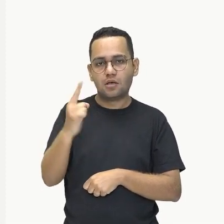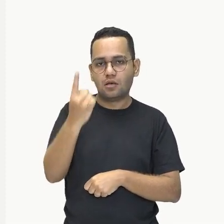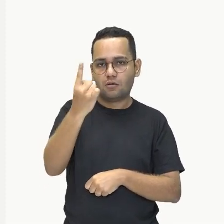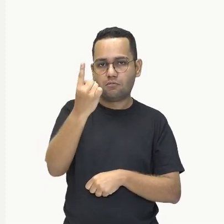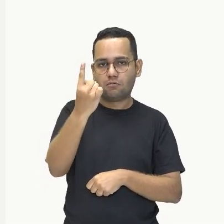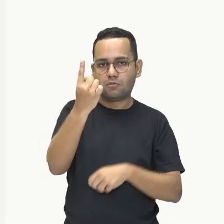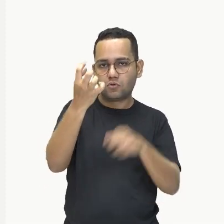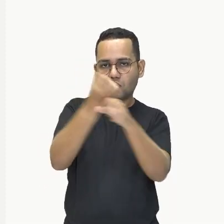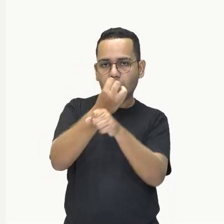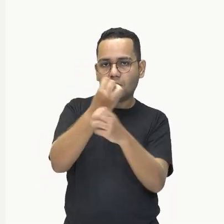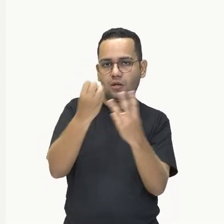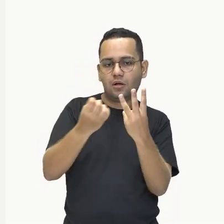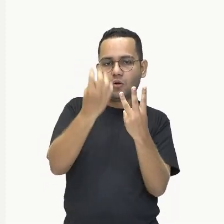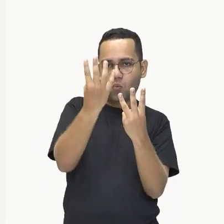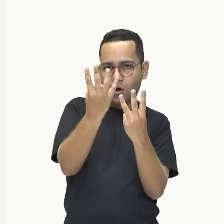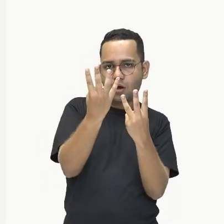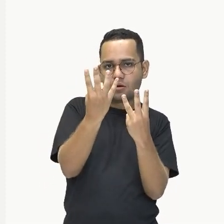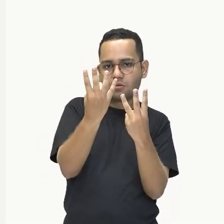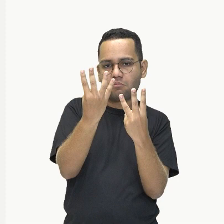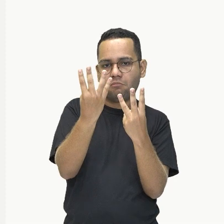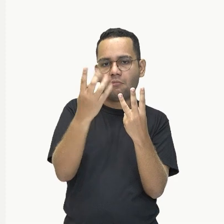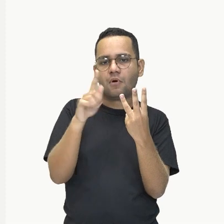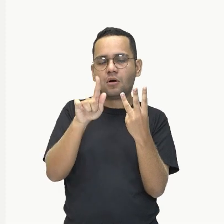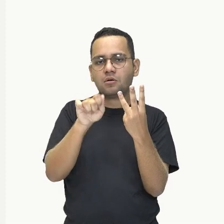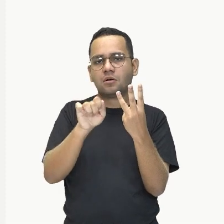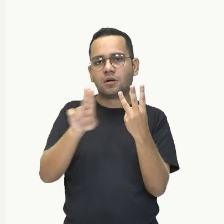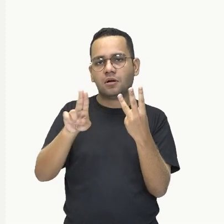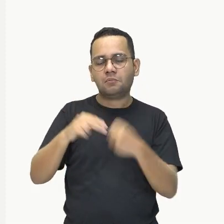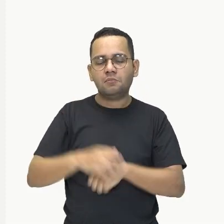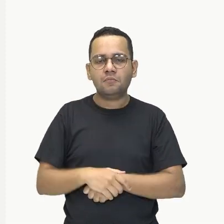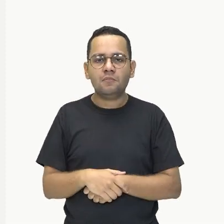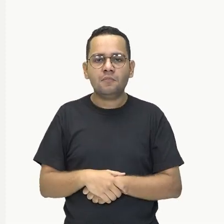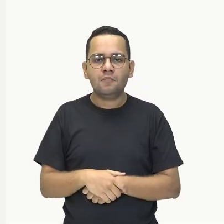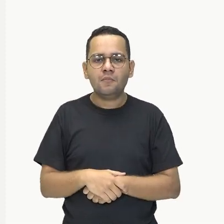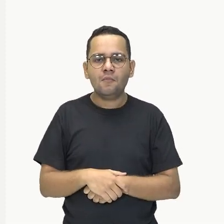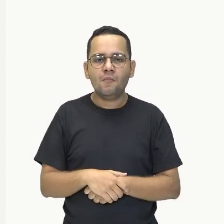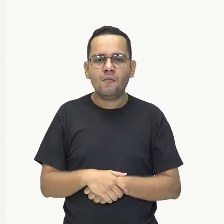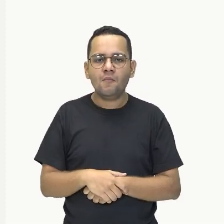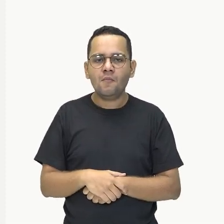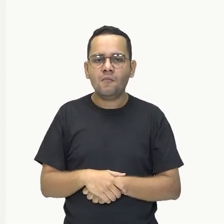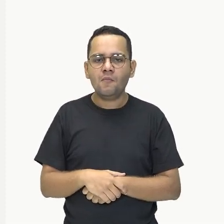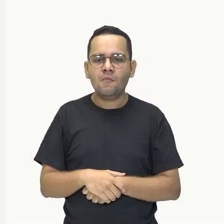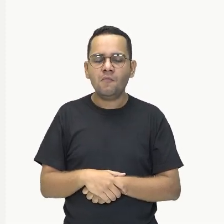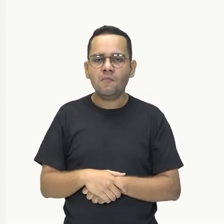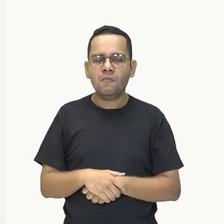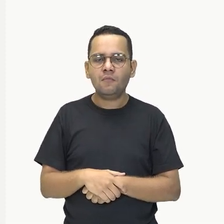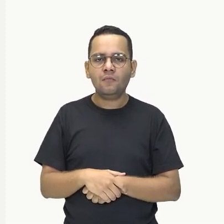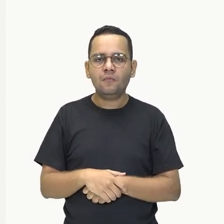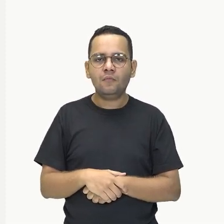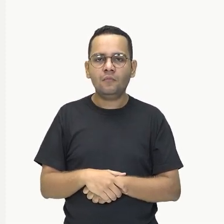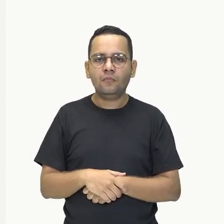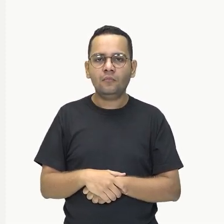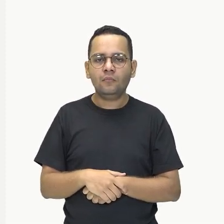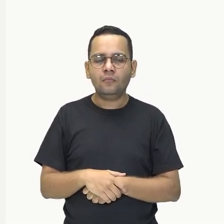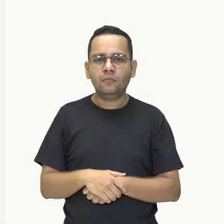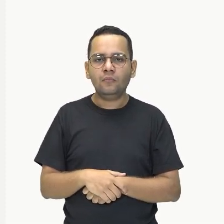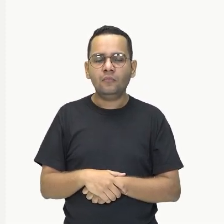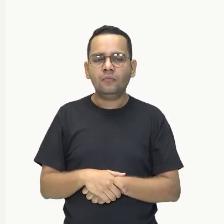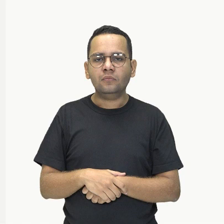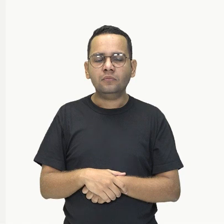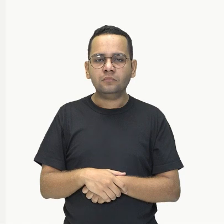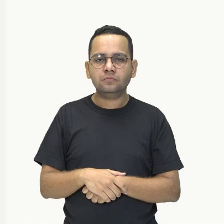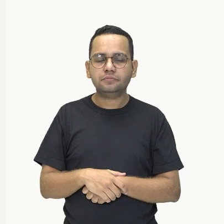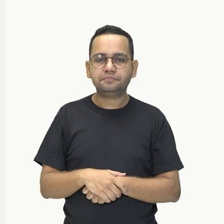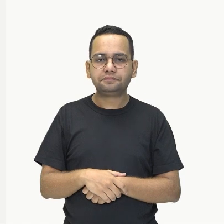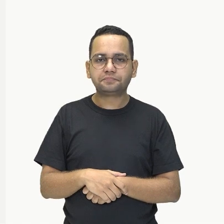grau. 3 mais 1 é 4. E aí, eu também vou ser do quarto grau. Esse termo aqui também vai ser